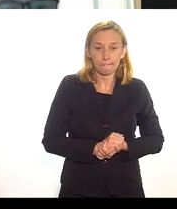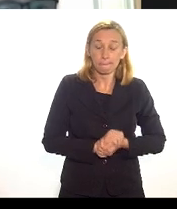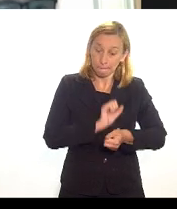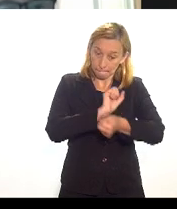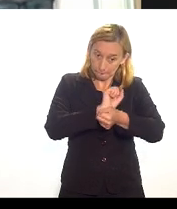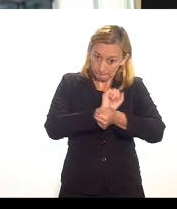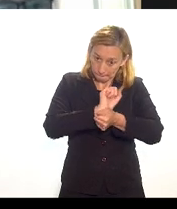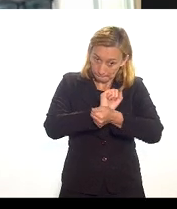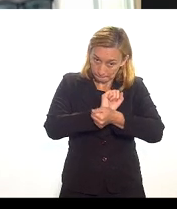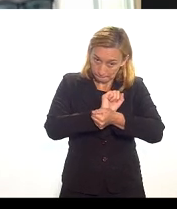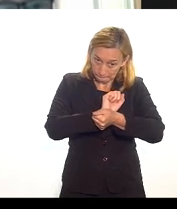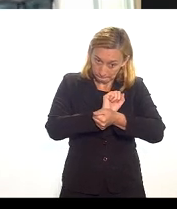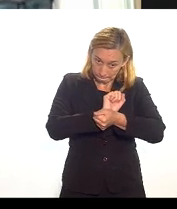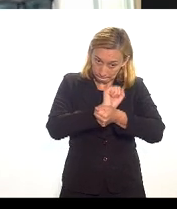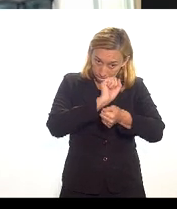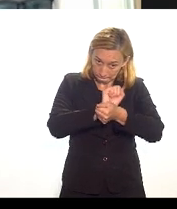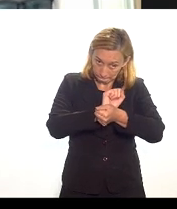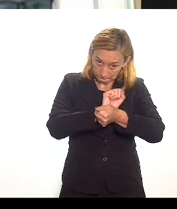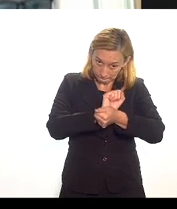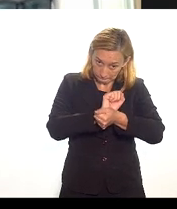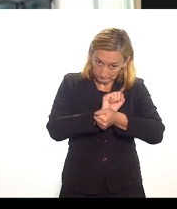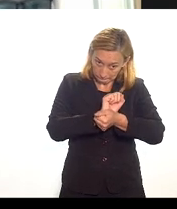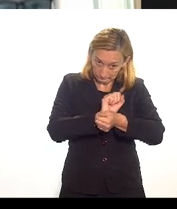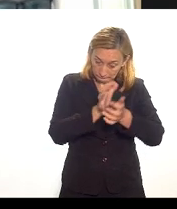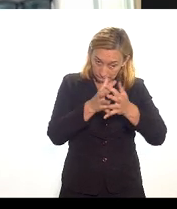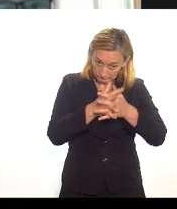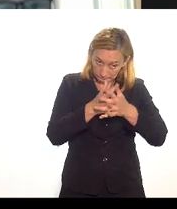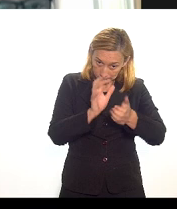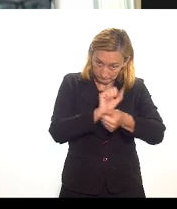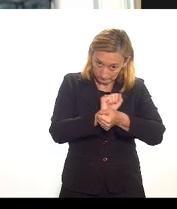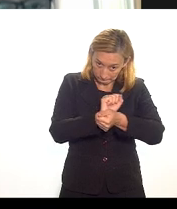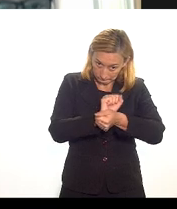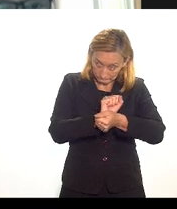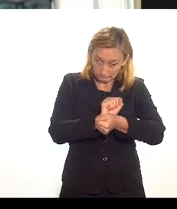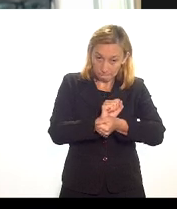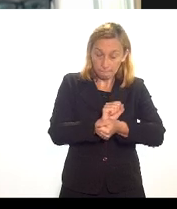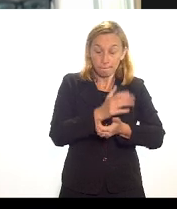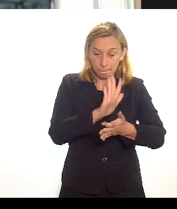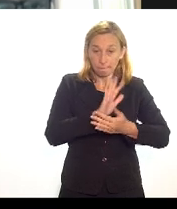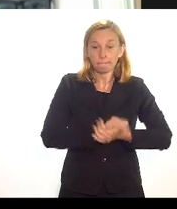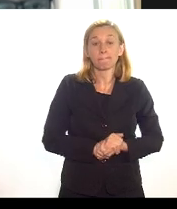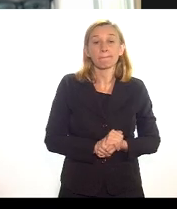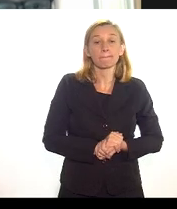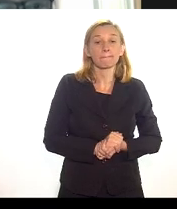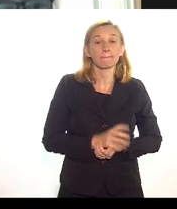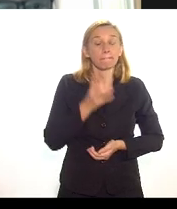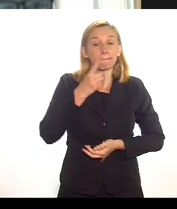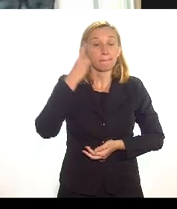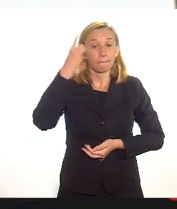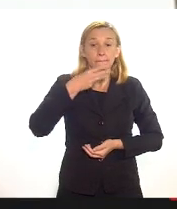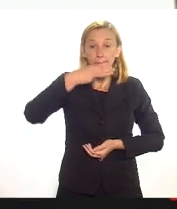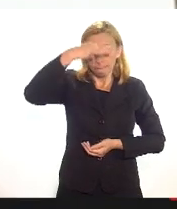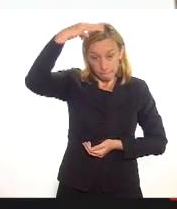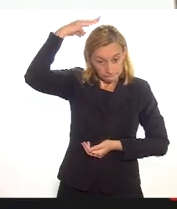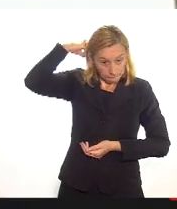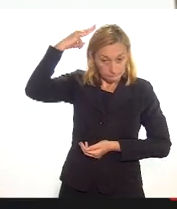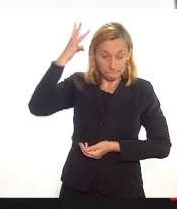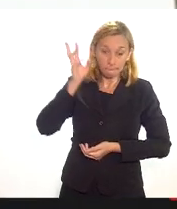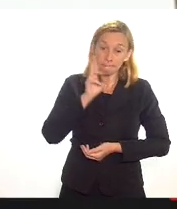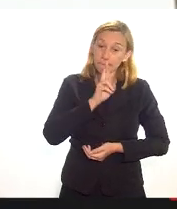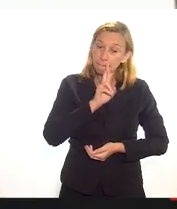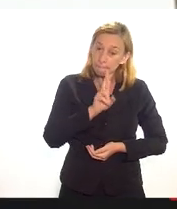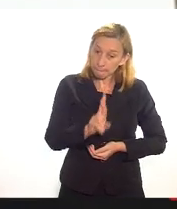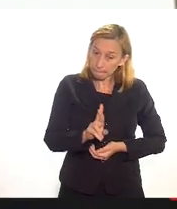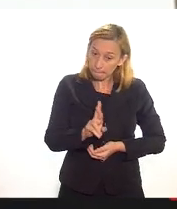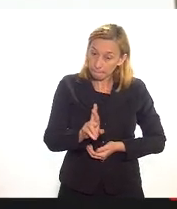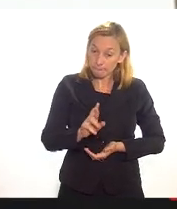Espera aí. Senão a gente perde o controle. Deputado Márcio Pacheco, respondendo